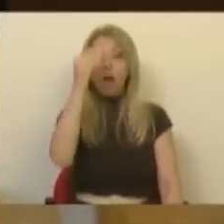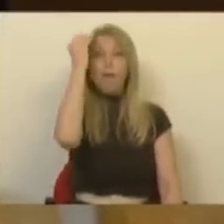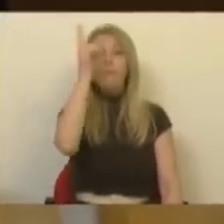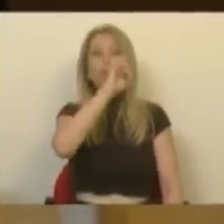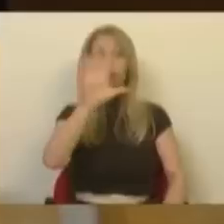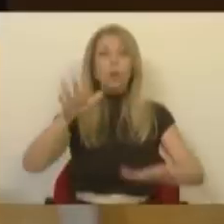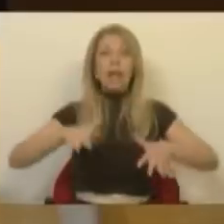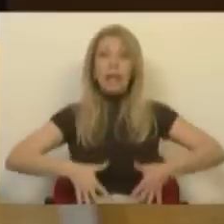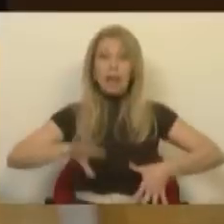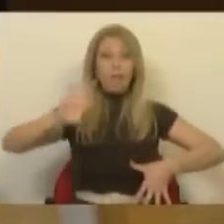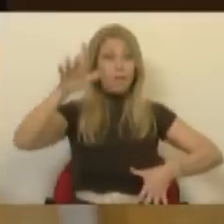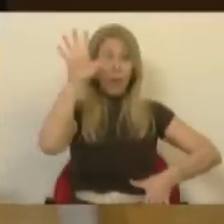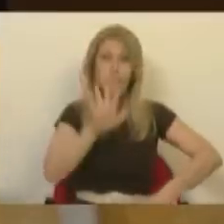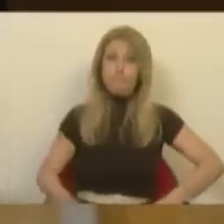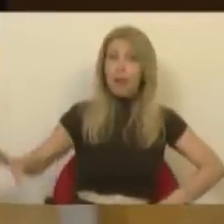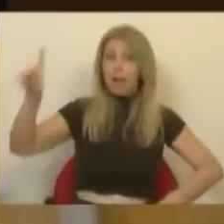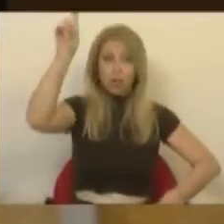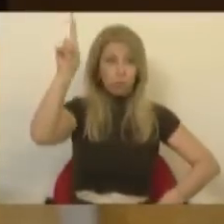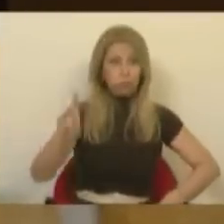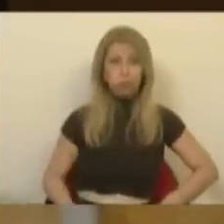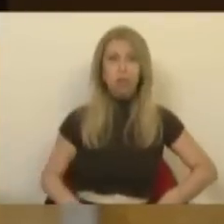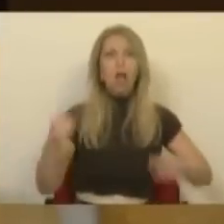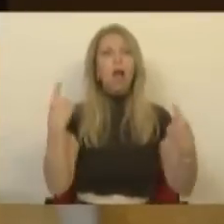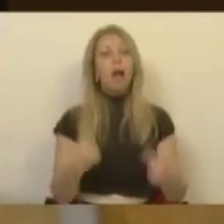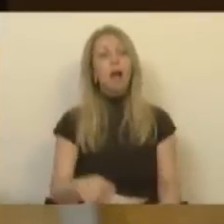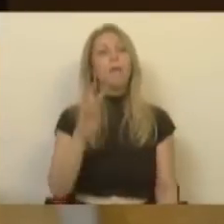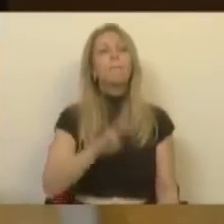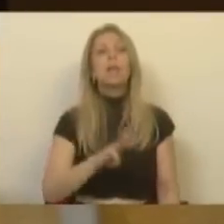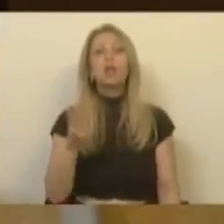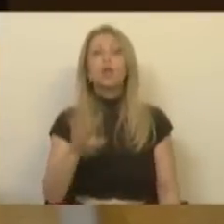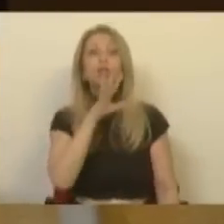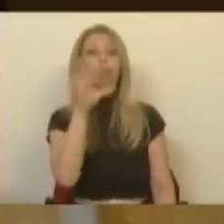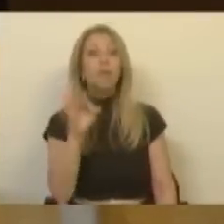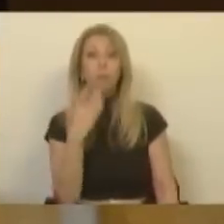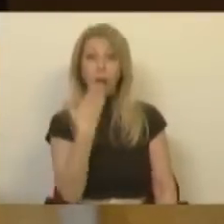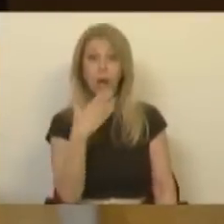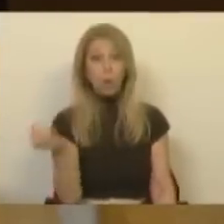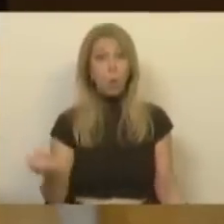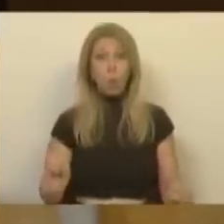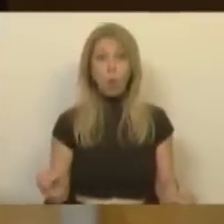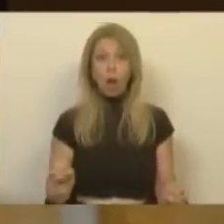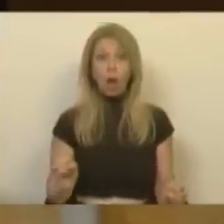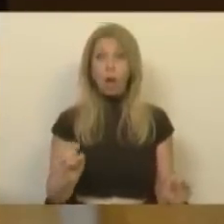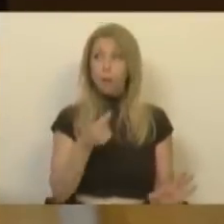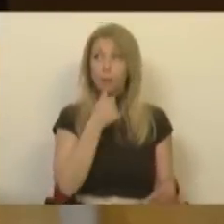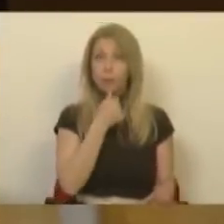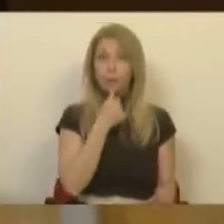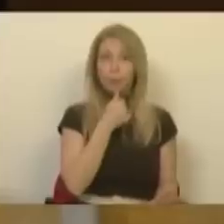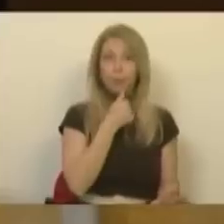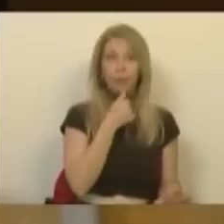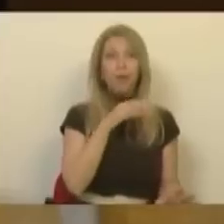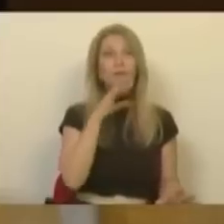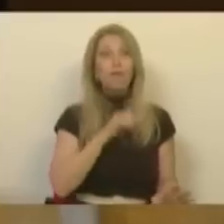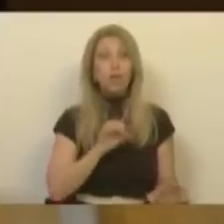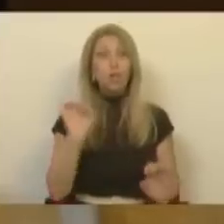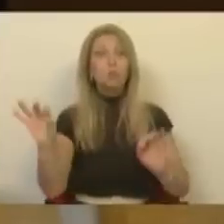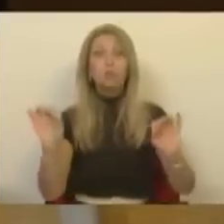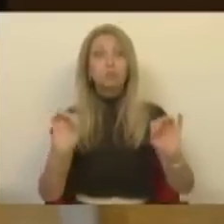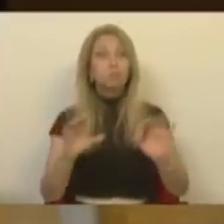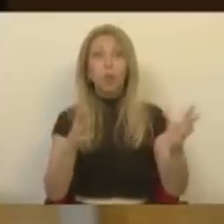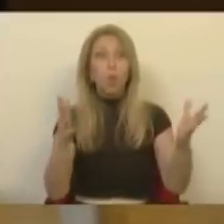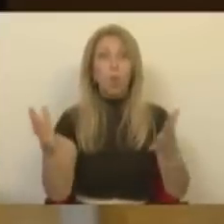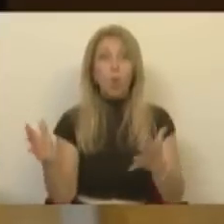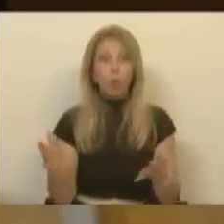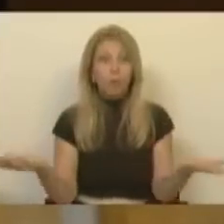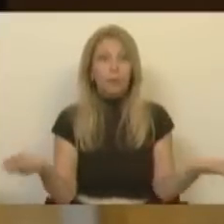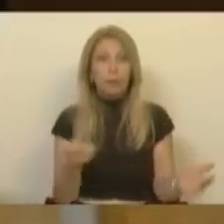no país todo há milhões de famílias sem aulas neste momento que não sabem deixar os filhos e todos